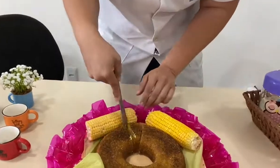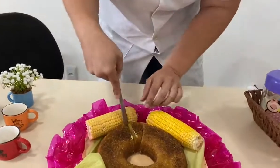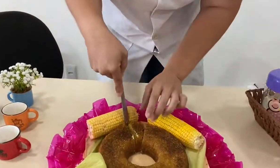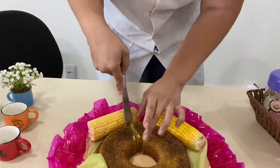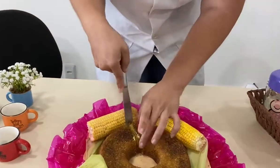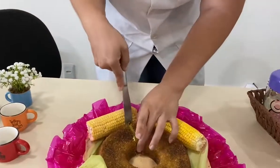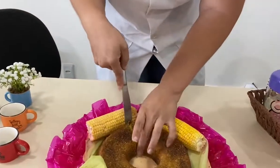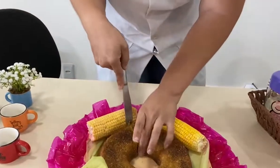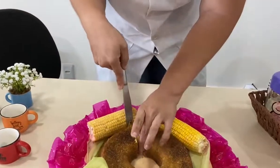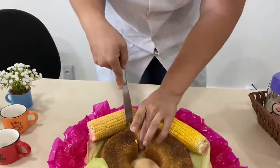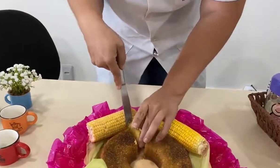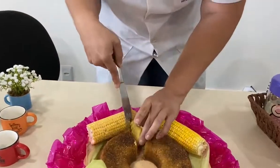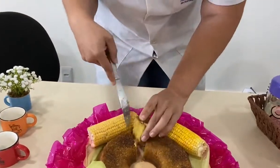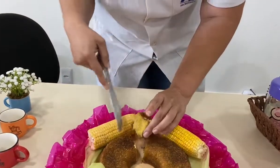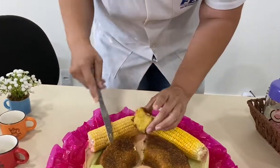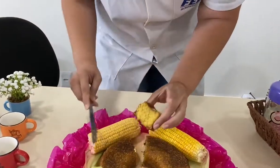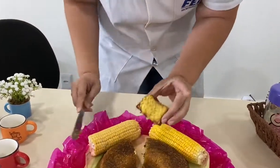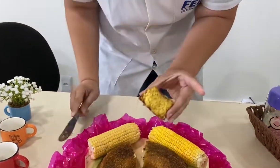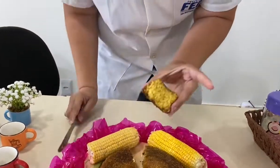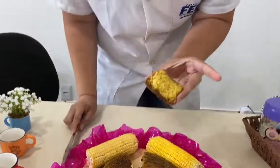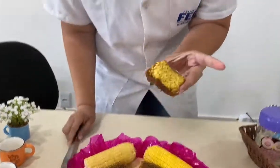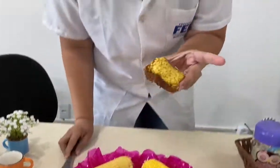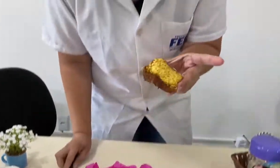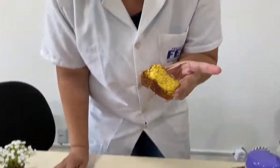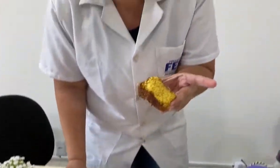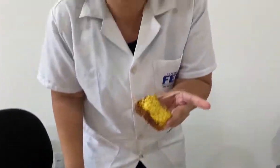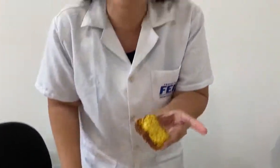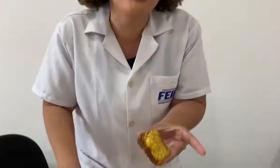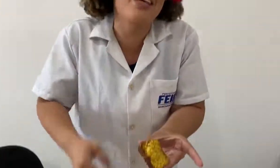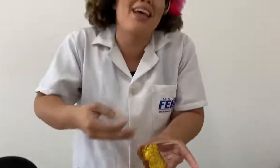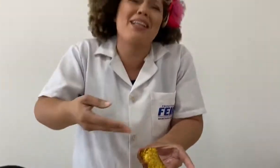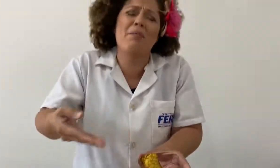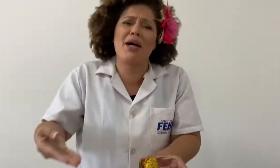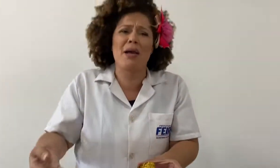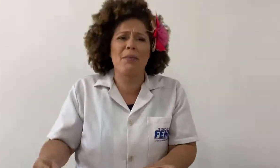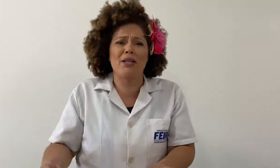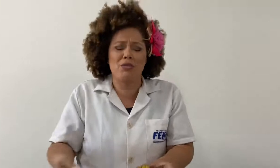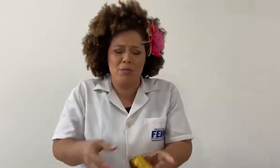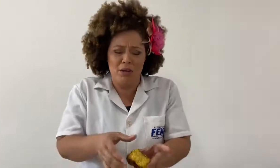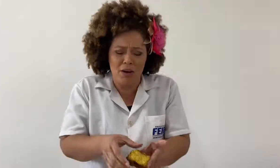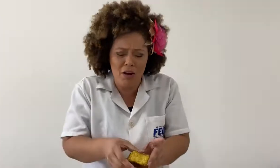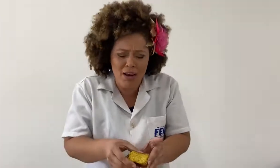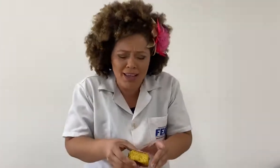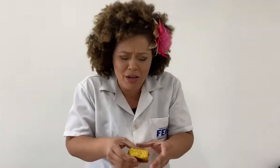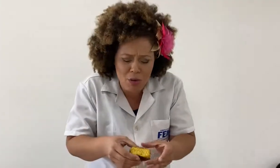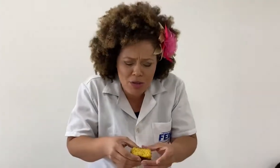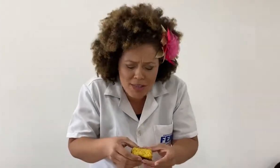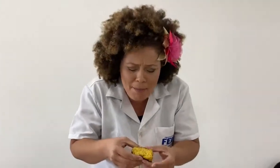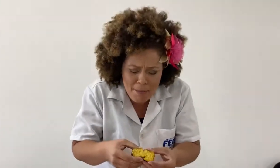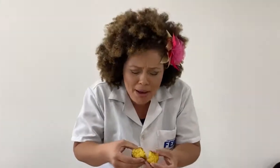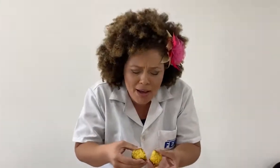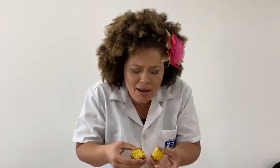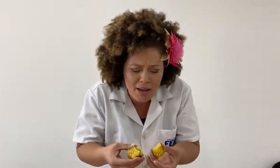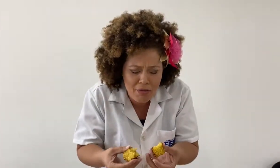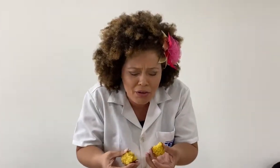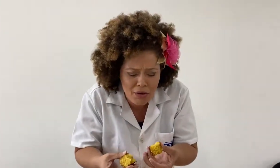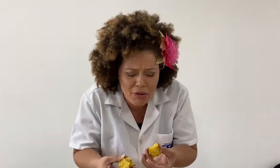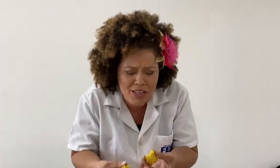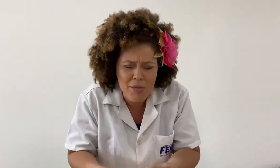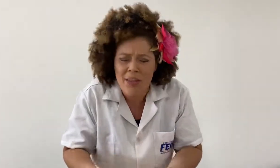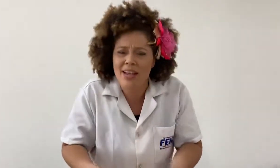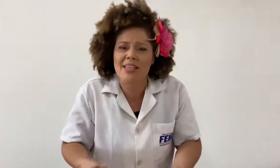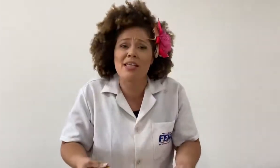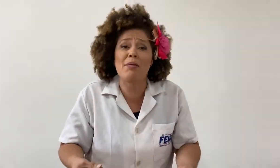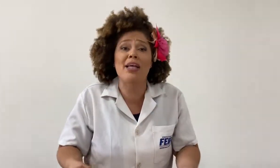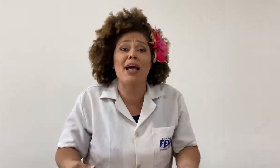Deus do céu. Olha só, olha, olha, quem é Ana Maria perto de mim? Olha que coisa